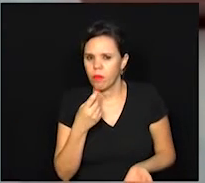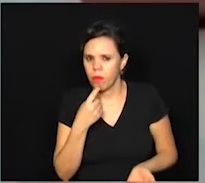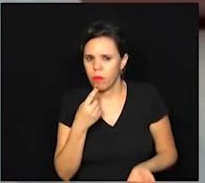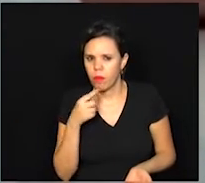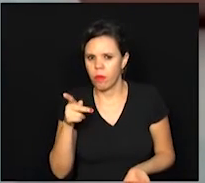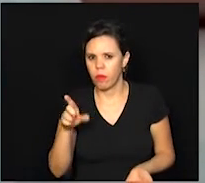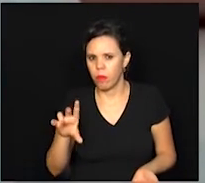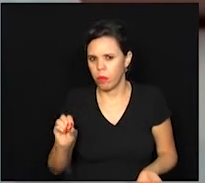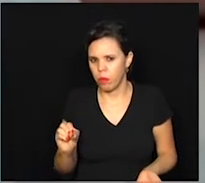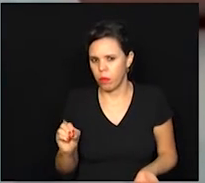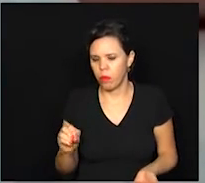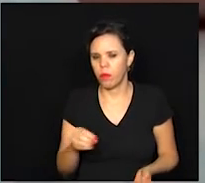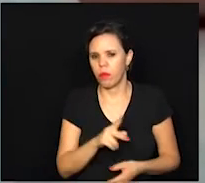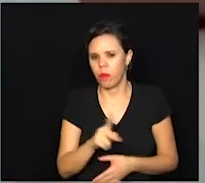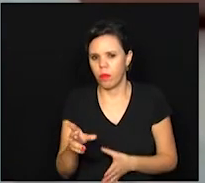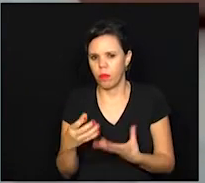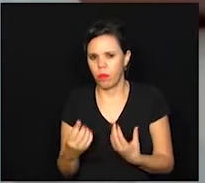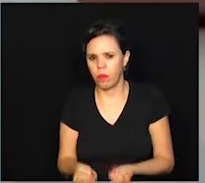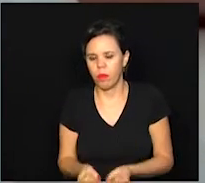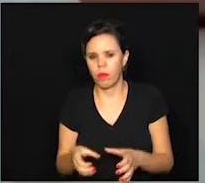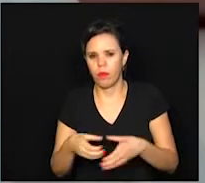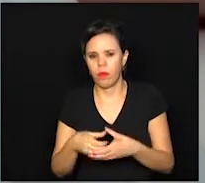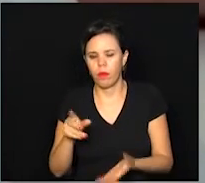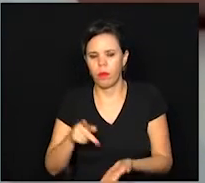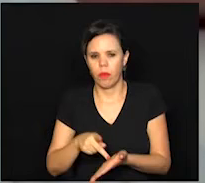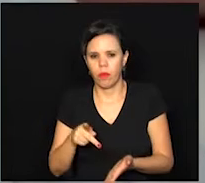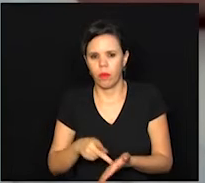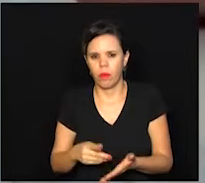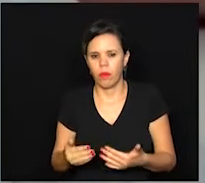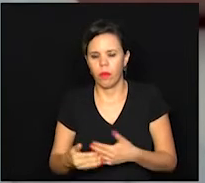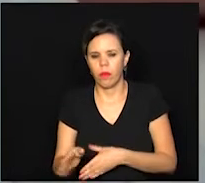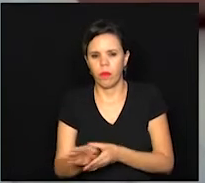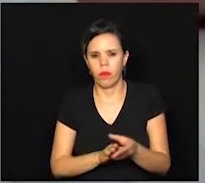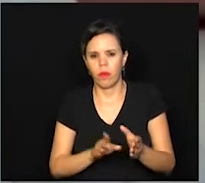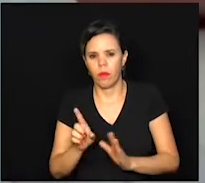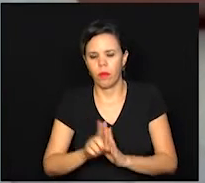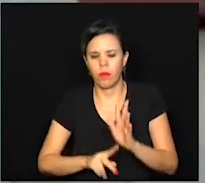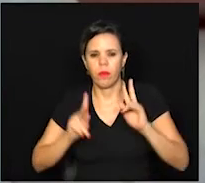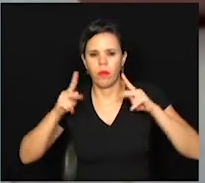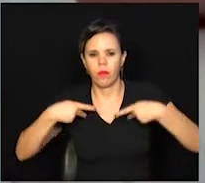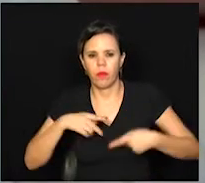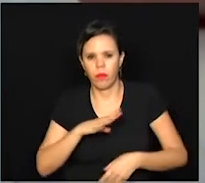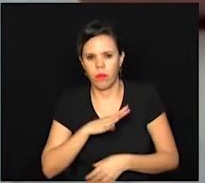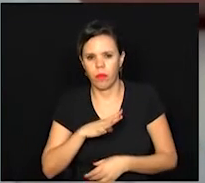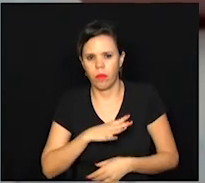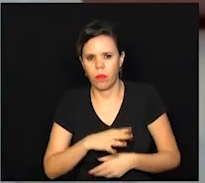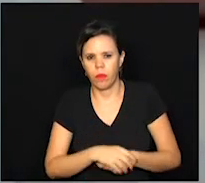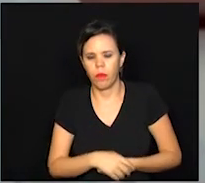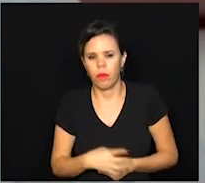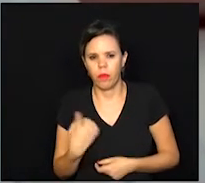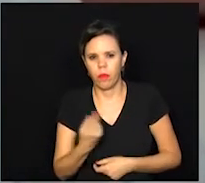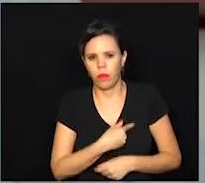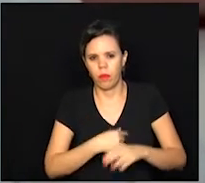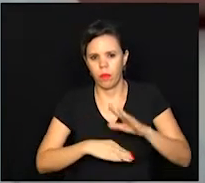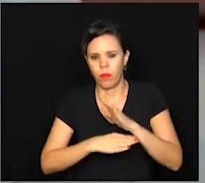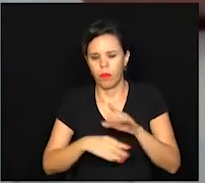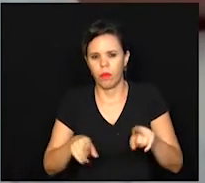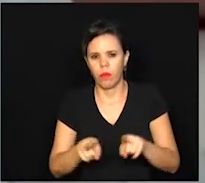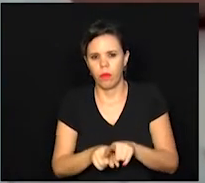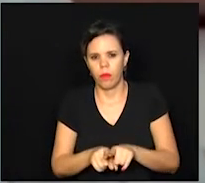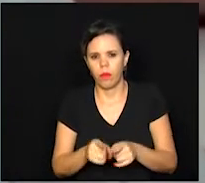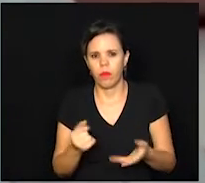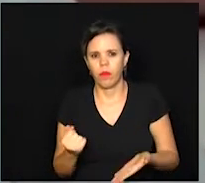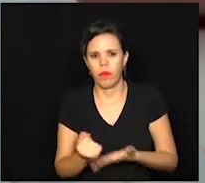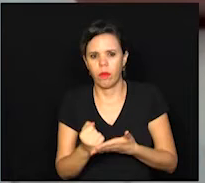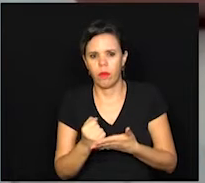Paulo Mariante que presidiu a Comissão da Verdade a partir do Conselho de Direitos Humanos da cidade. A gente na Câmara também deu uma